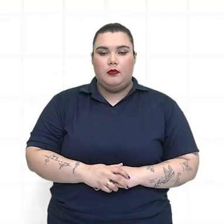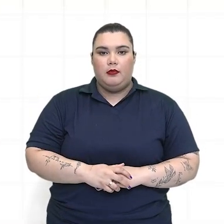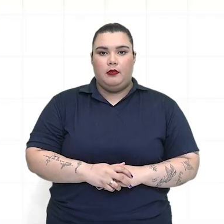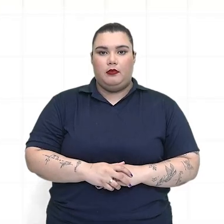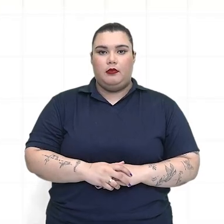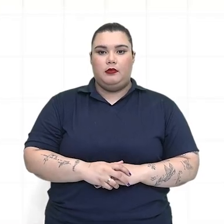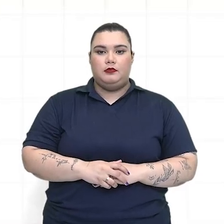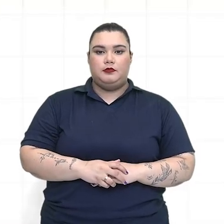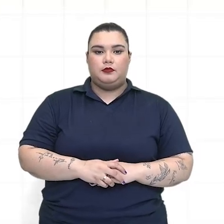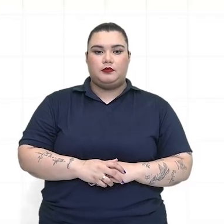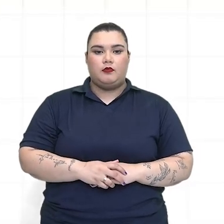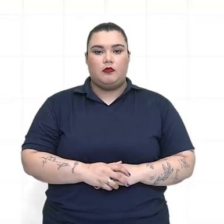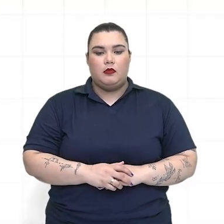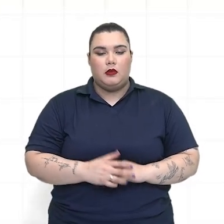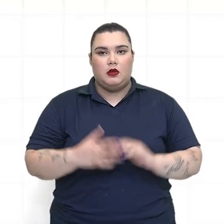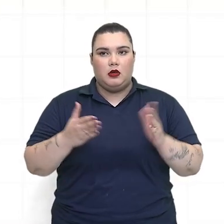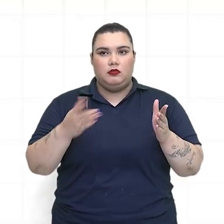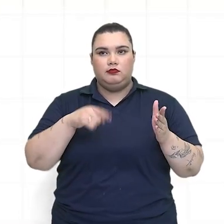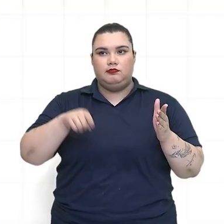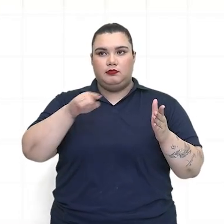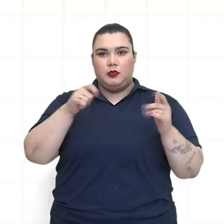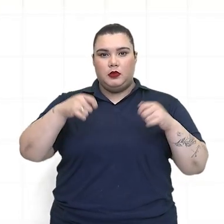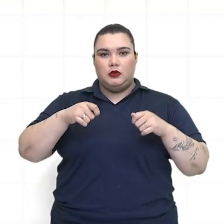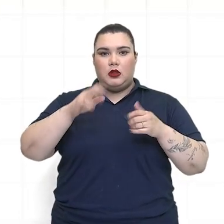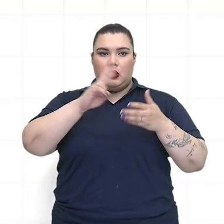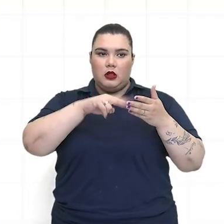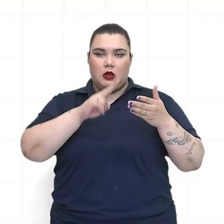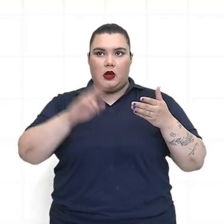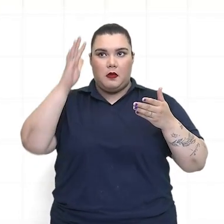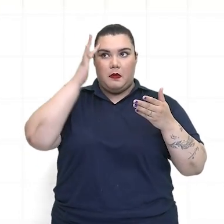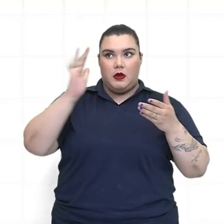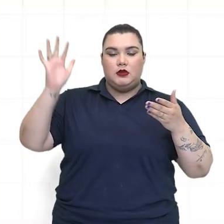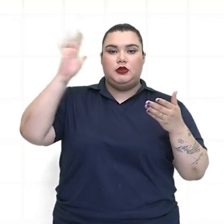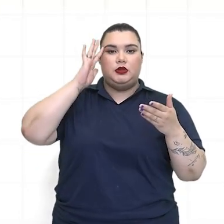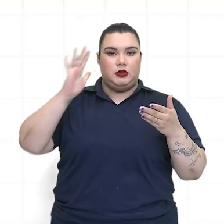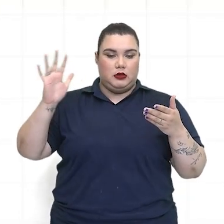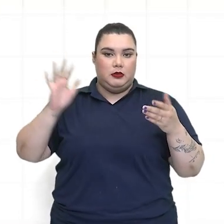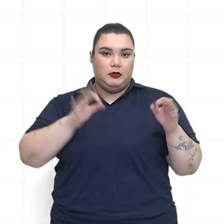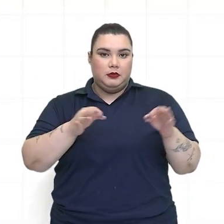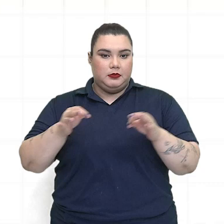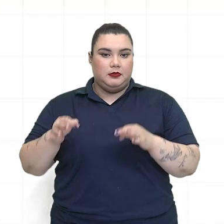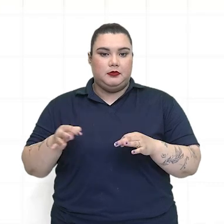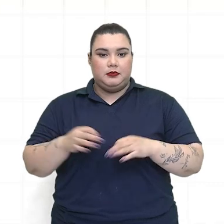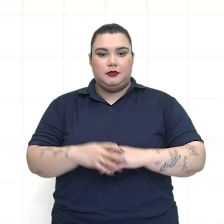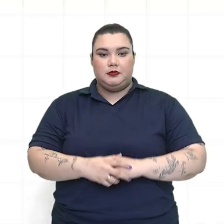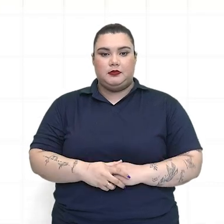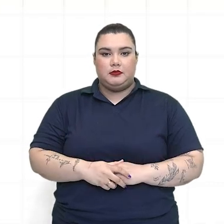Muito bem. Já vai imaginando isso na tua cabeça.